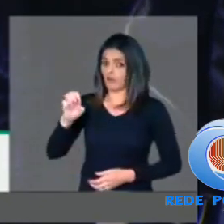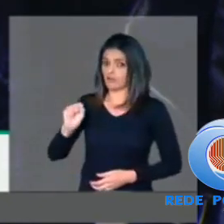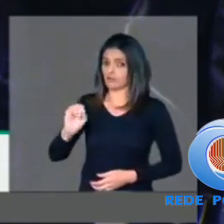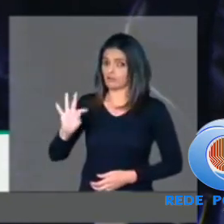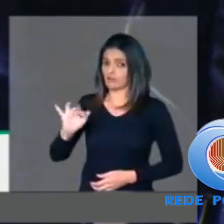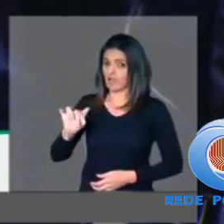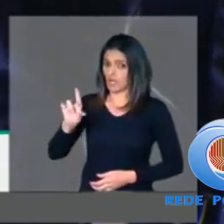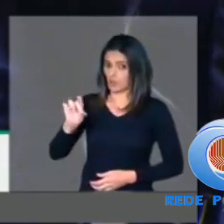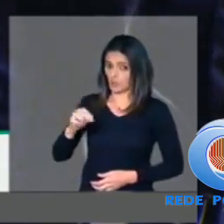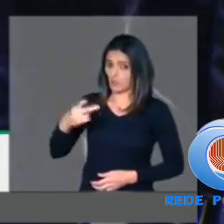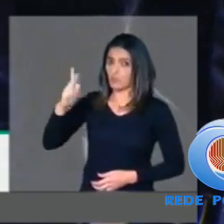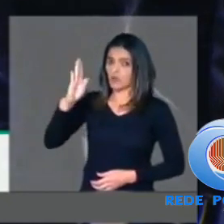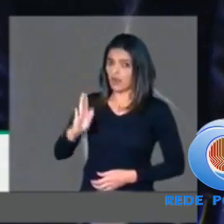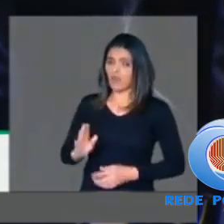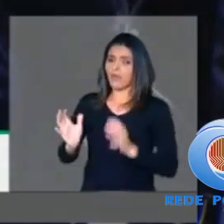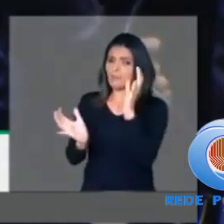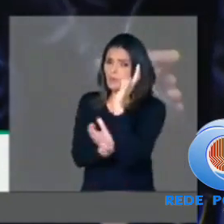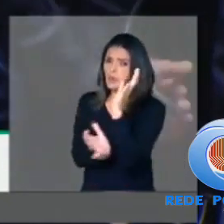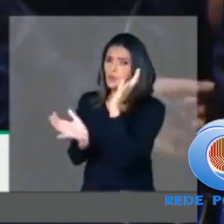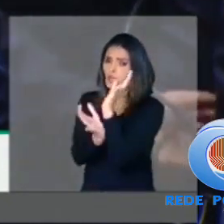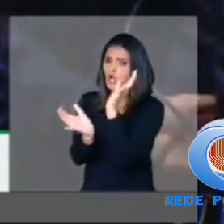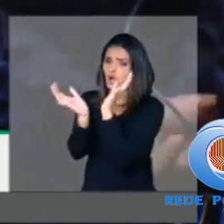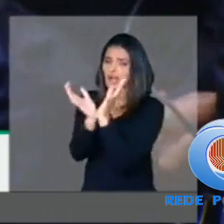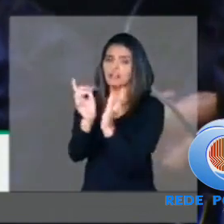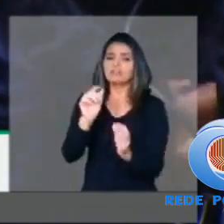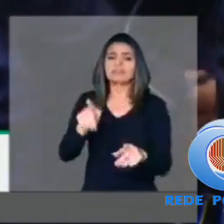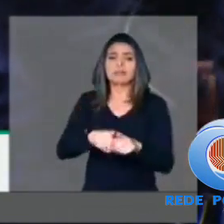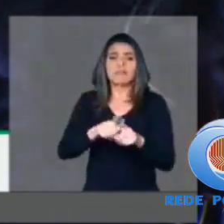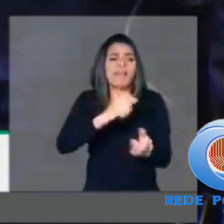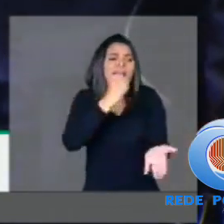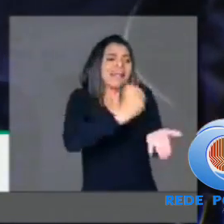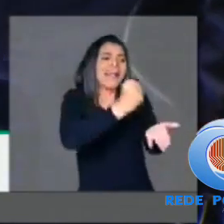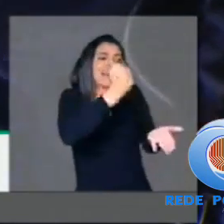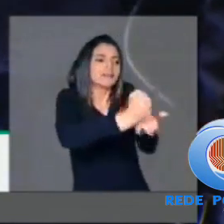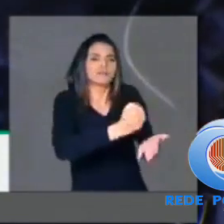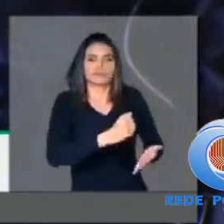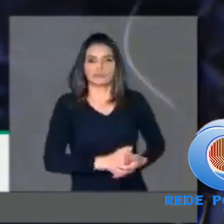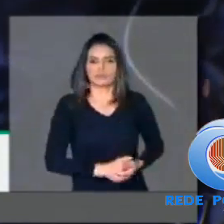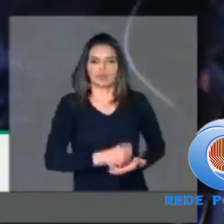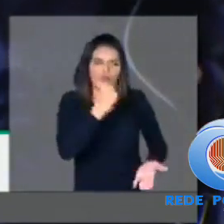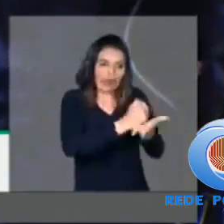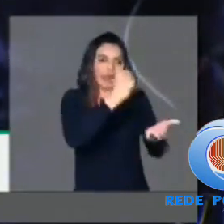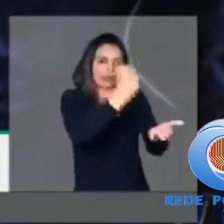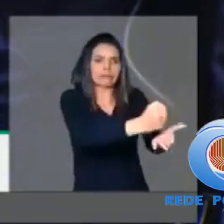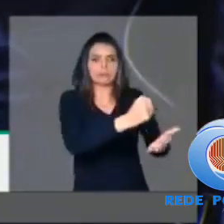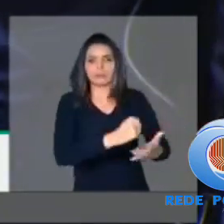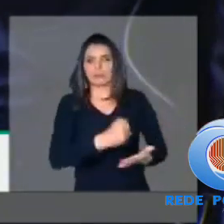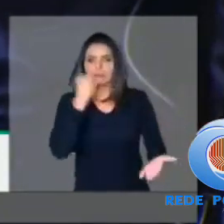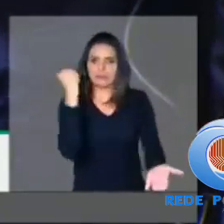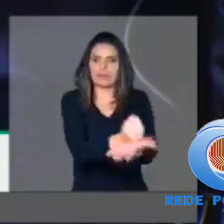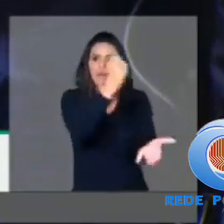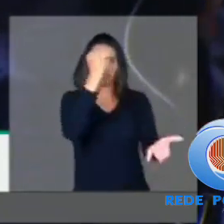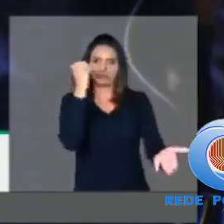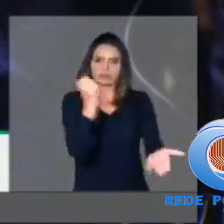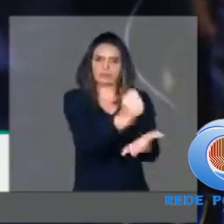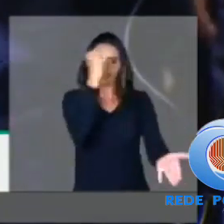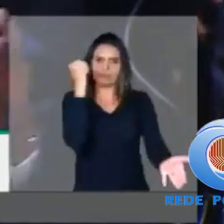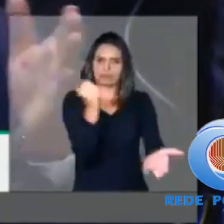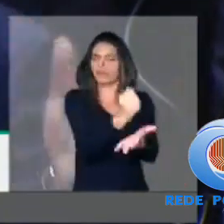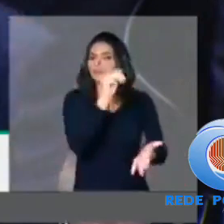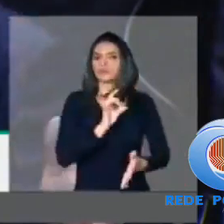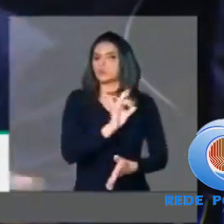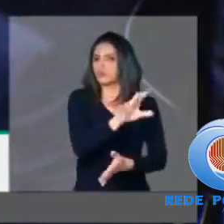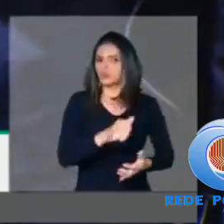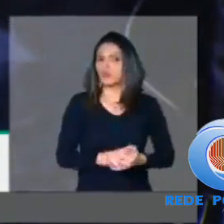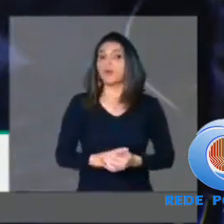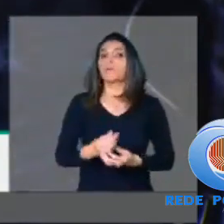burocrático, é cartorial, muitas vezes é o império do carimbo. E por isso era uma discussão que deveria ter profundidade, largueza, e